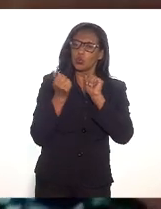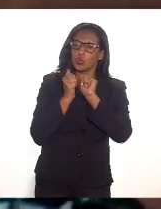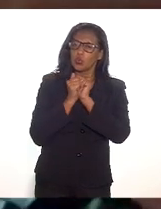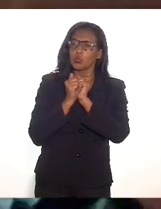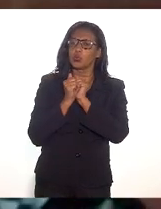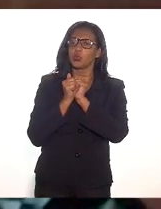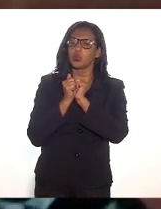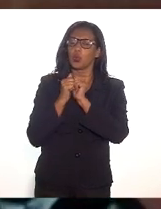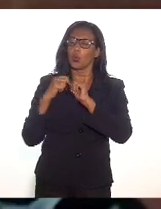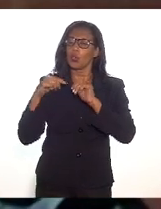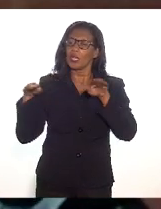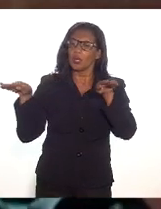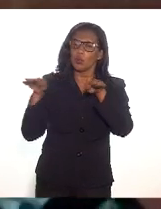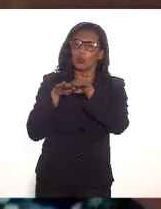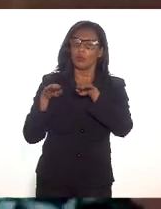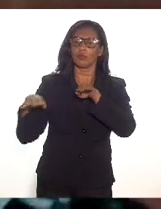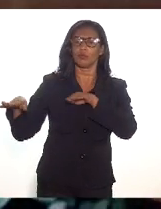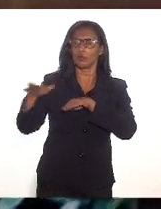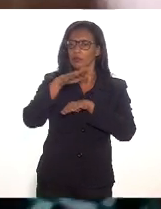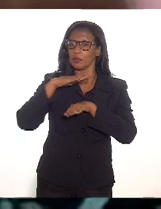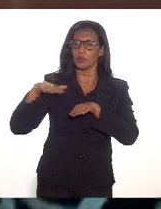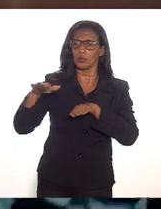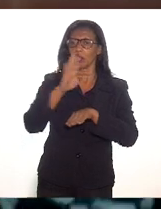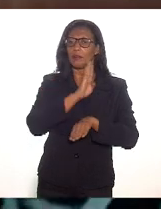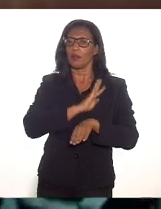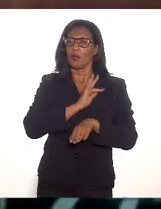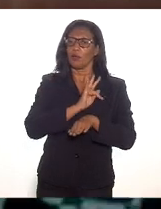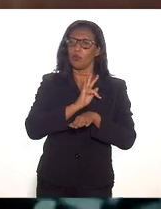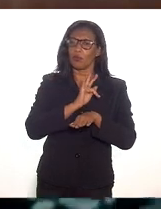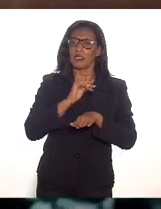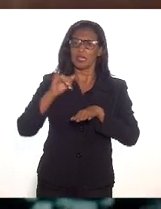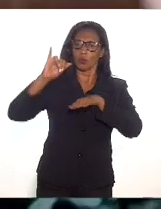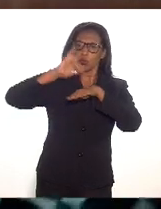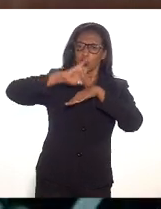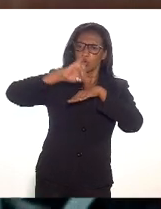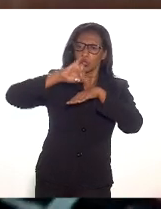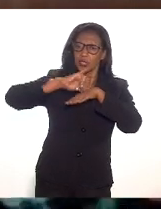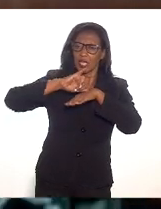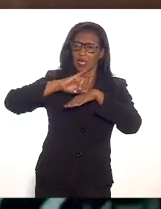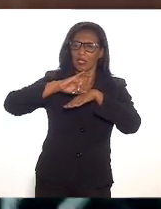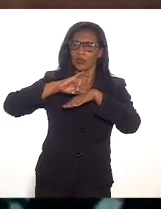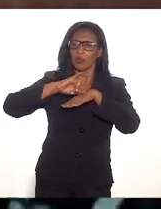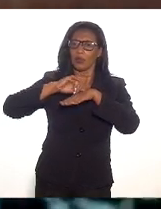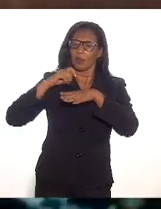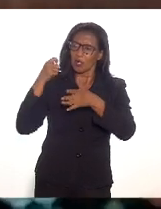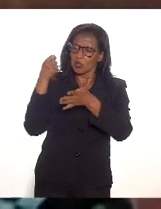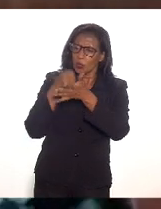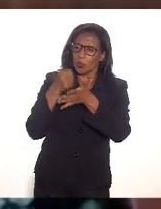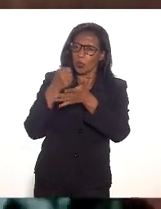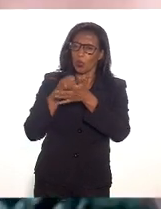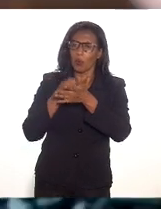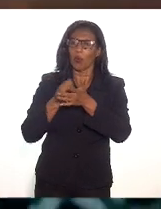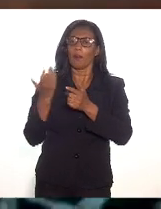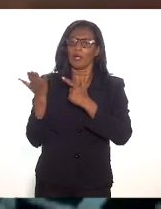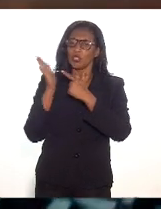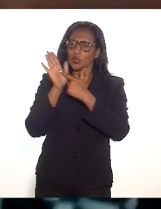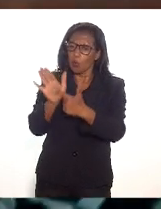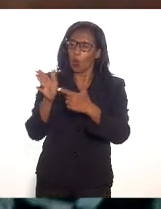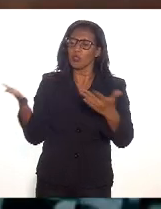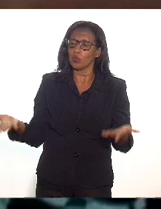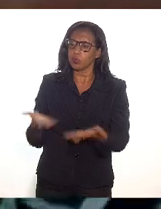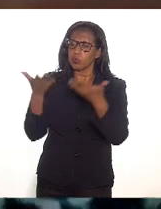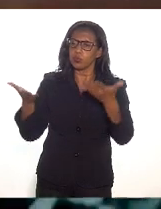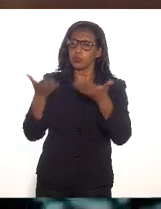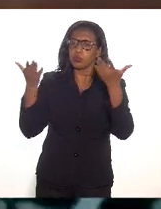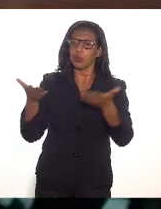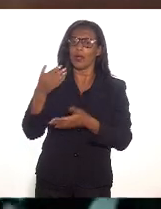da população fluminense, para que a gente garanta pressão para que ela seja, de fato, a empresa que ela pode ser.